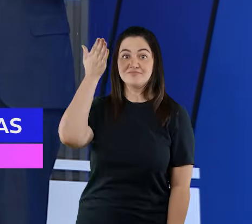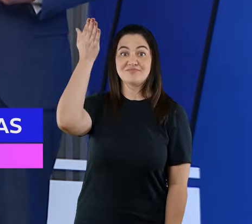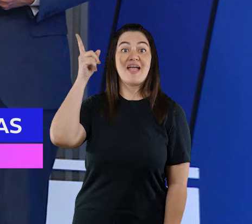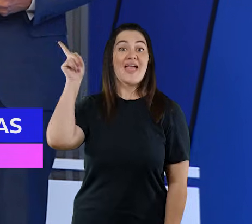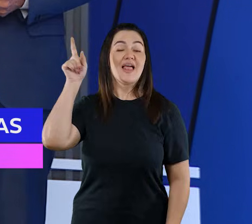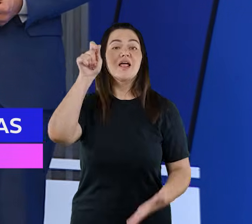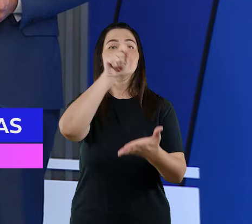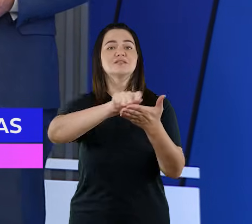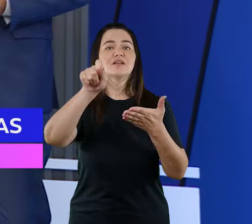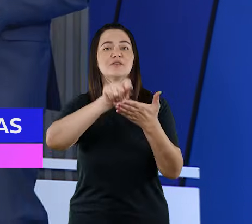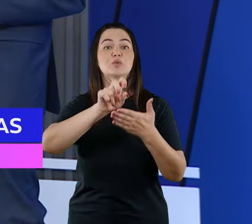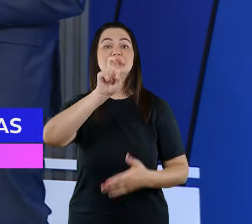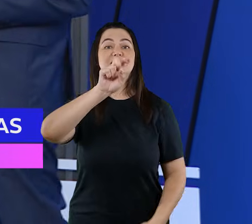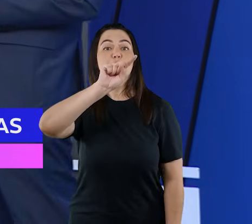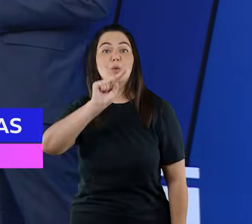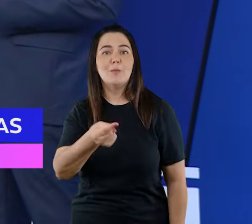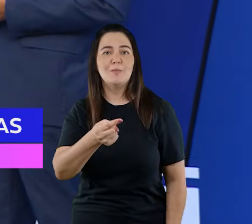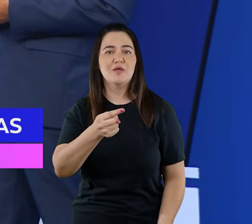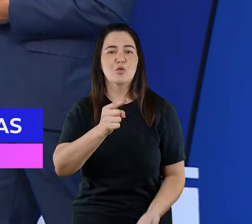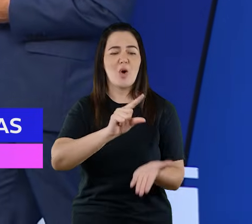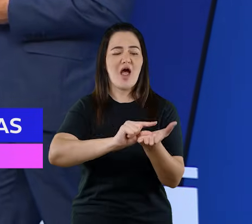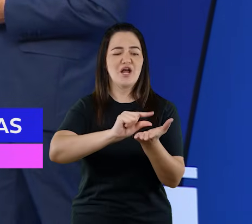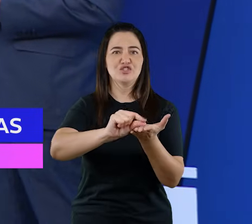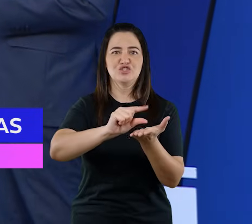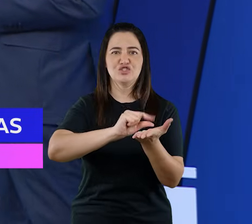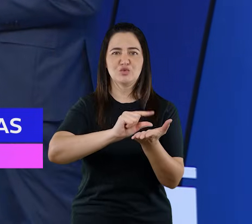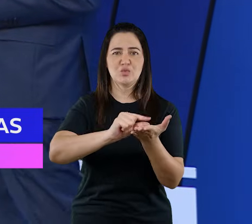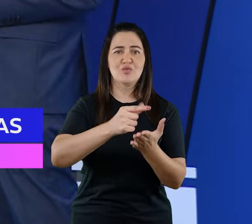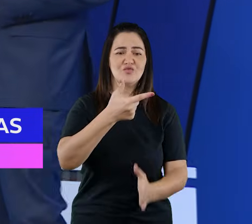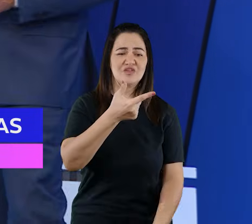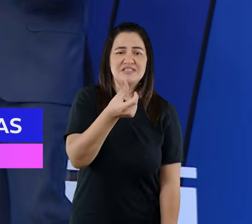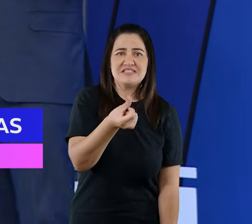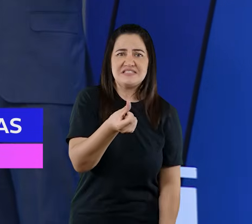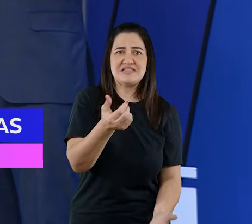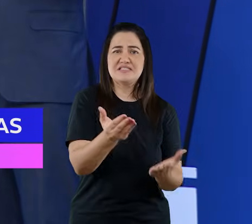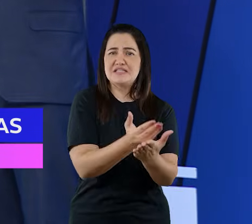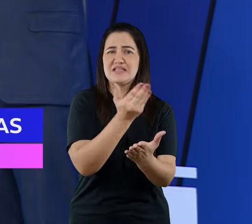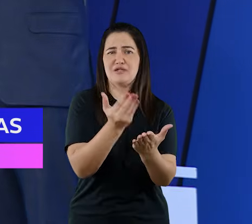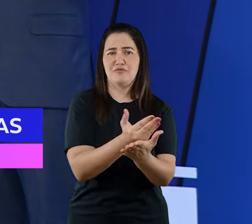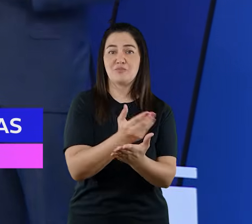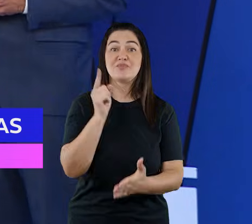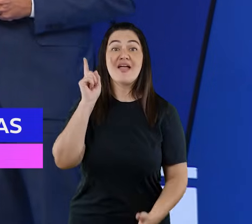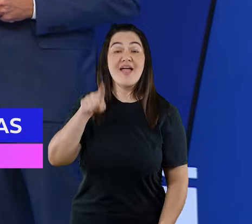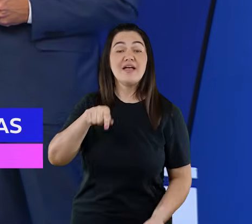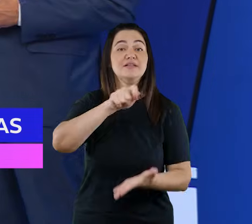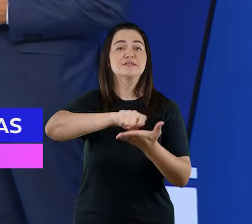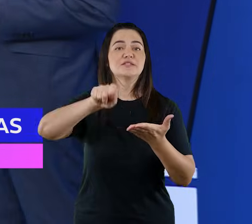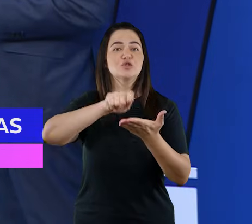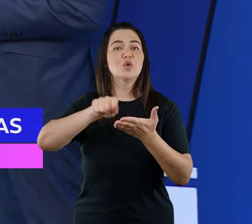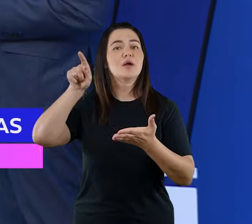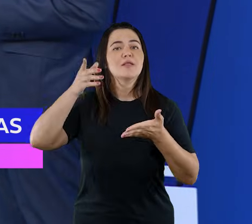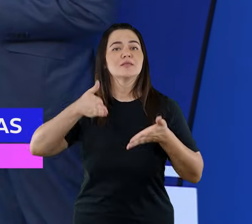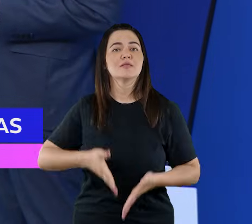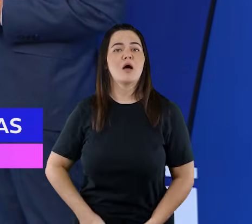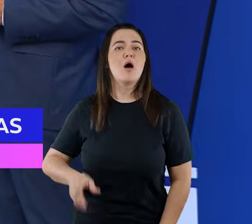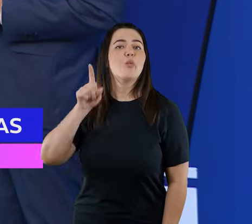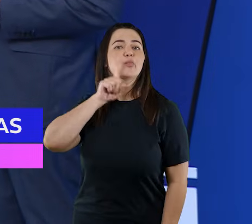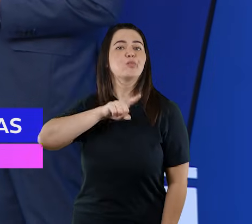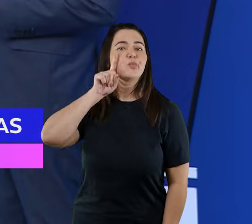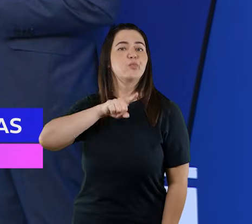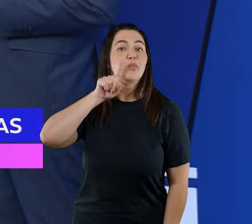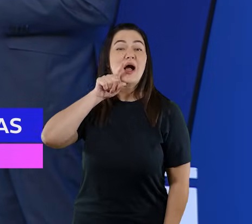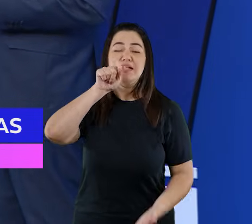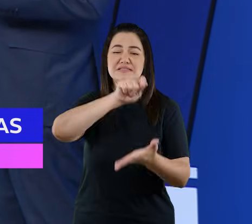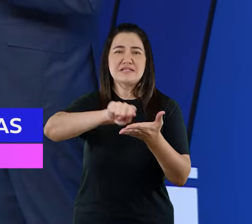e 26 livros. Ela é a escritora americana mais traduzida da história. Ela